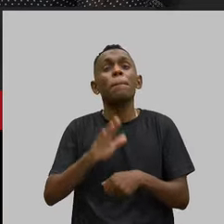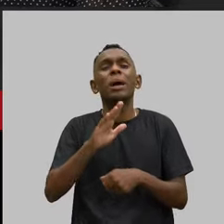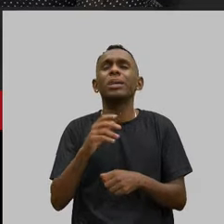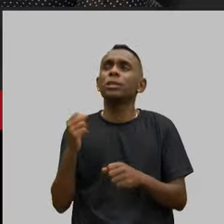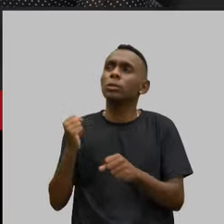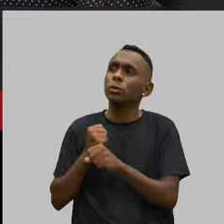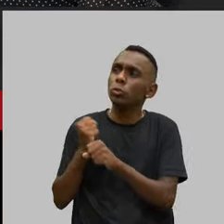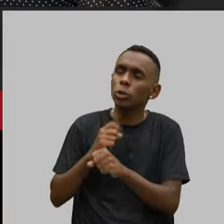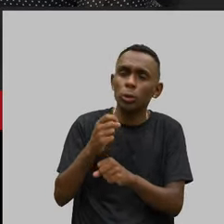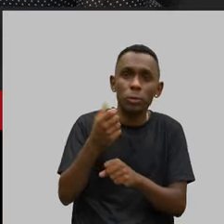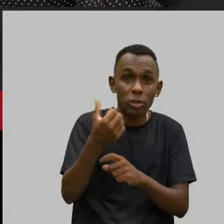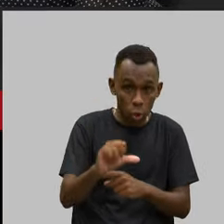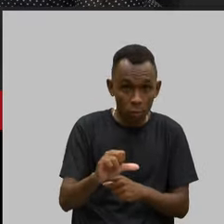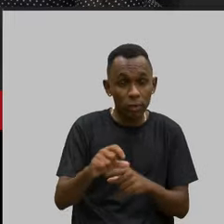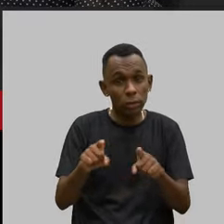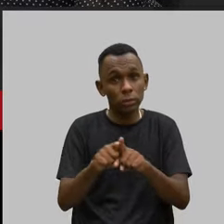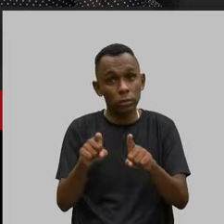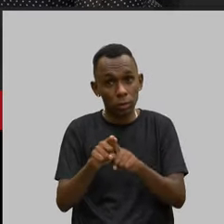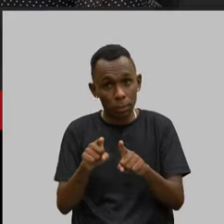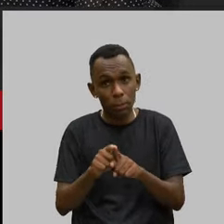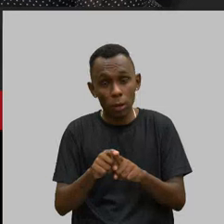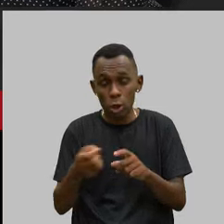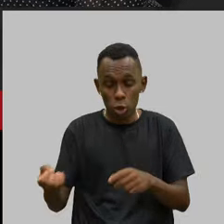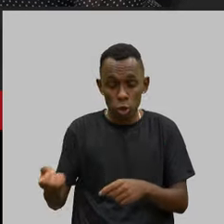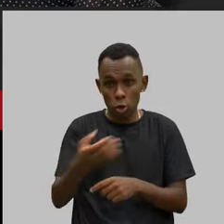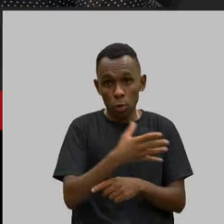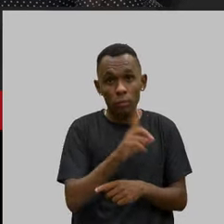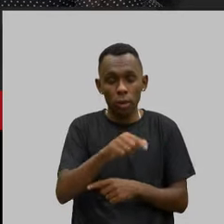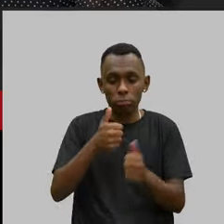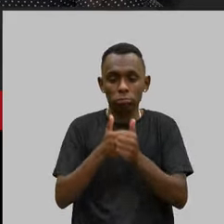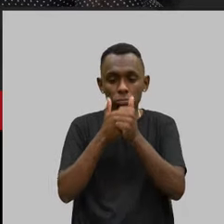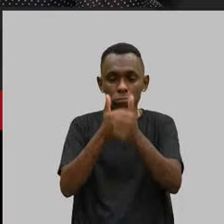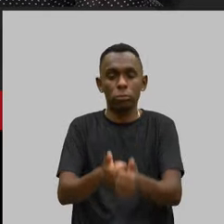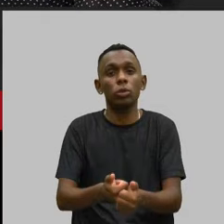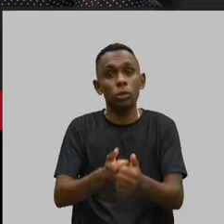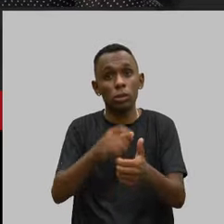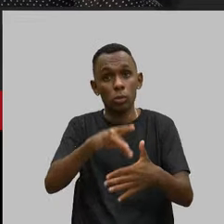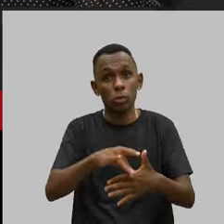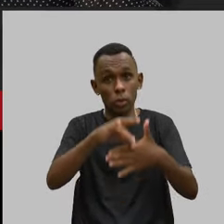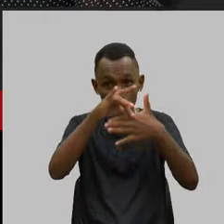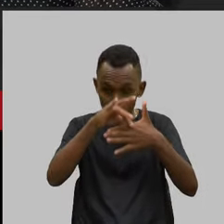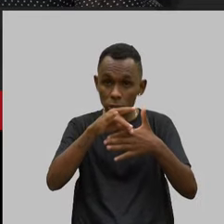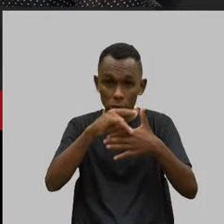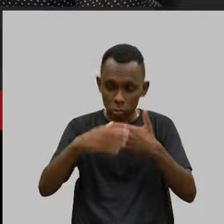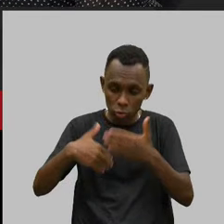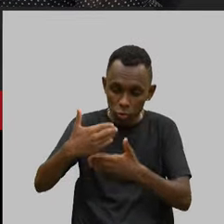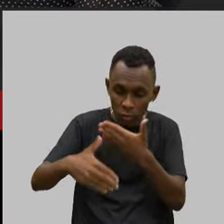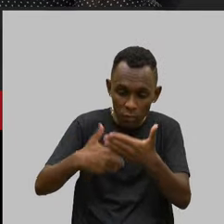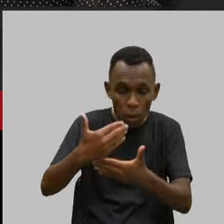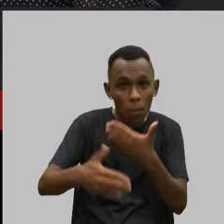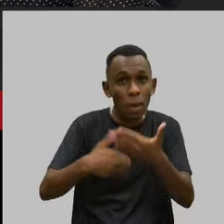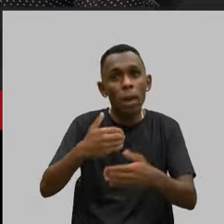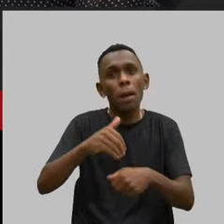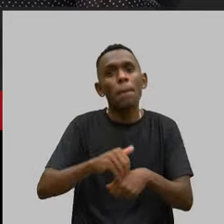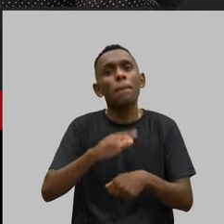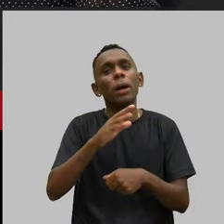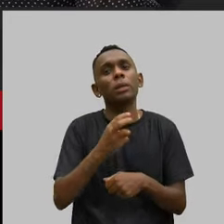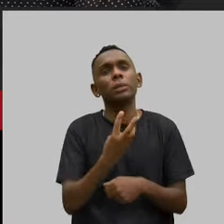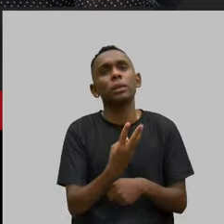2019 e a gente tem também algo muito inovador que é o acompanhamento dessas lideranças ao longo do seu desenvolvimento com mais de